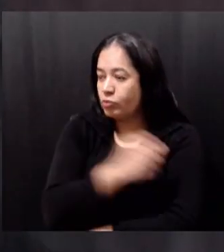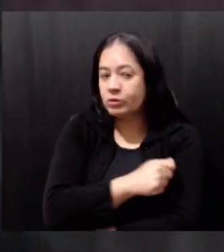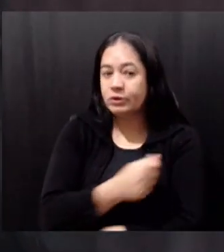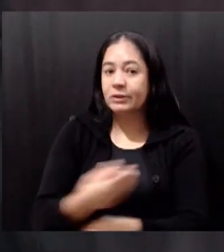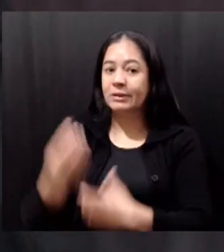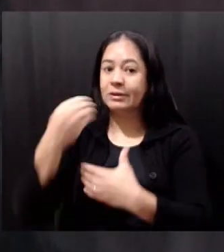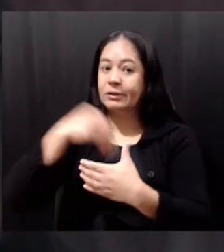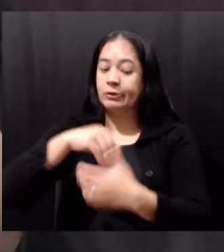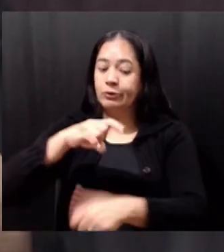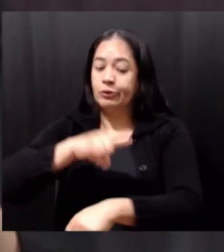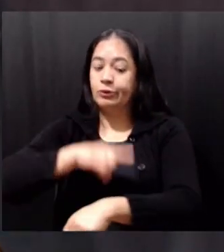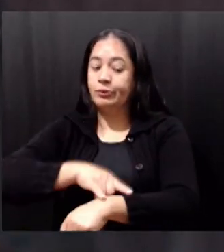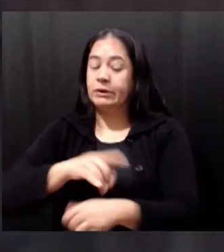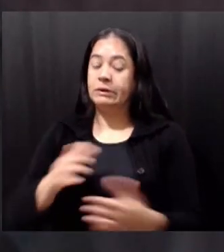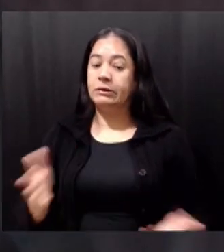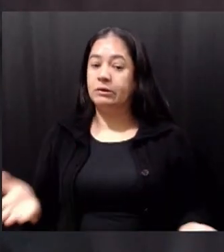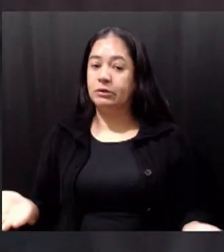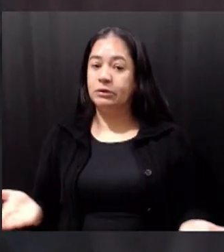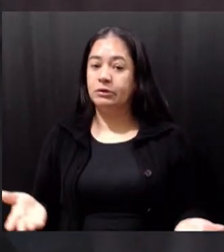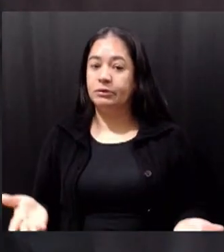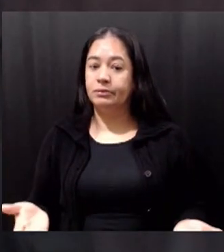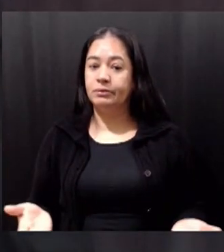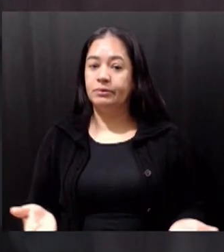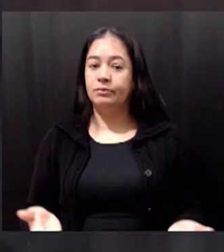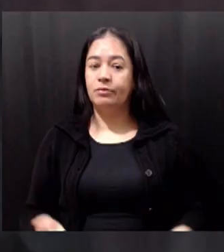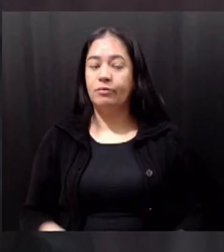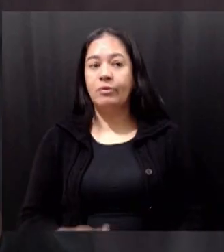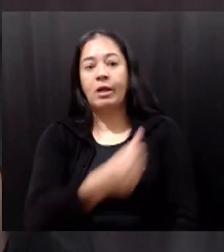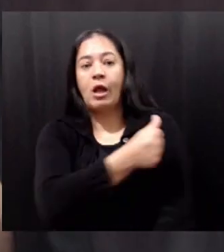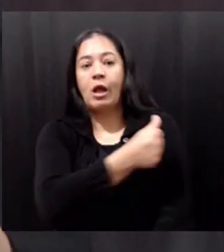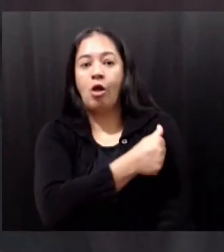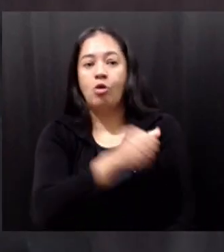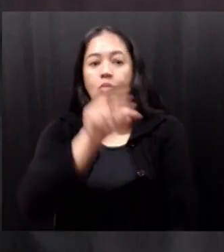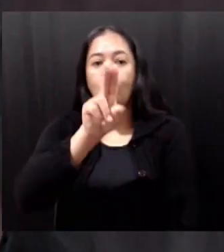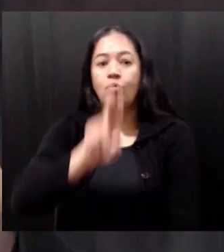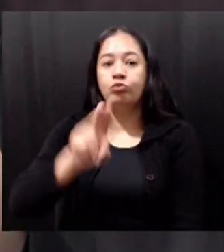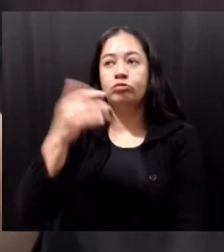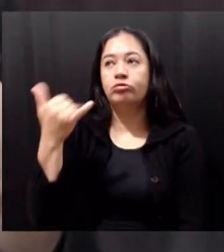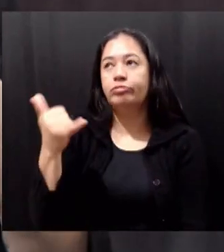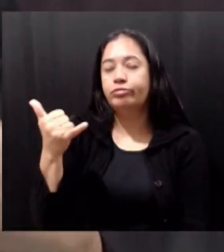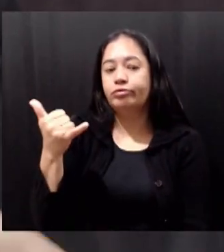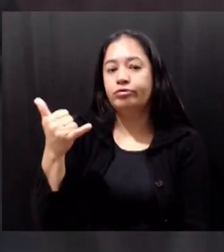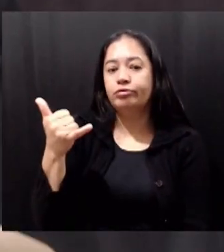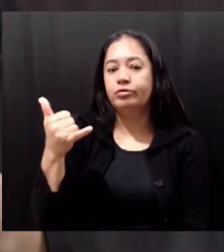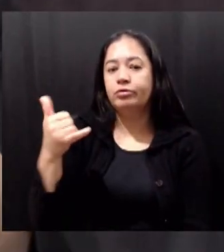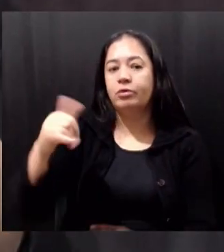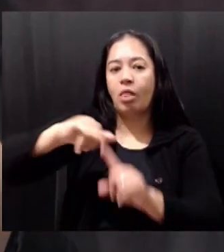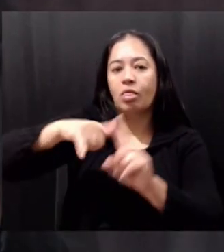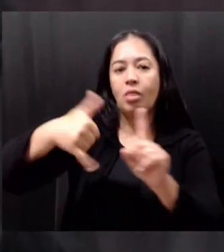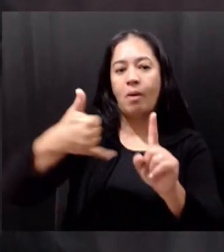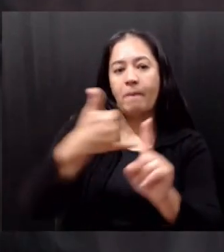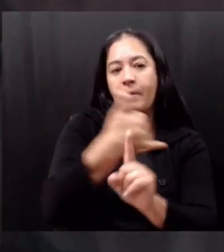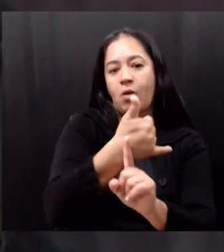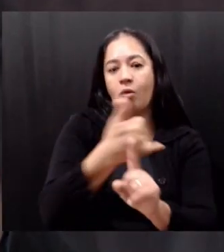exemplo. Alunos usando celulares para fazer bullying, né,